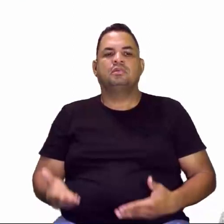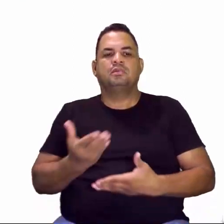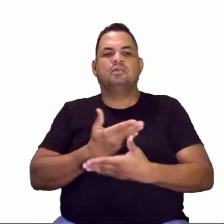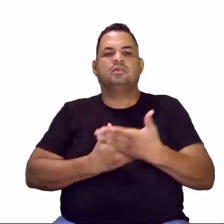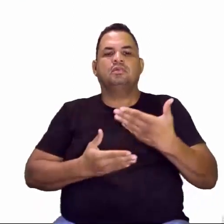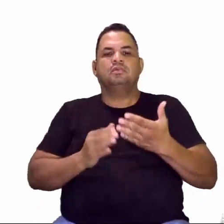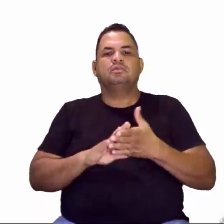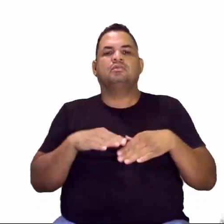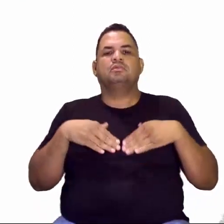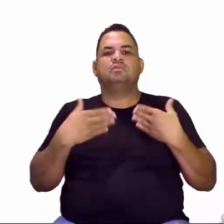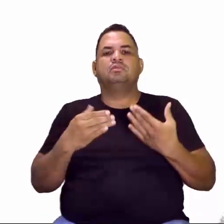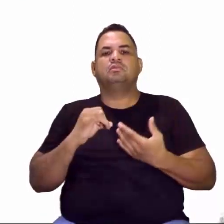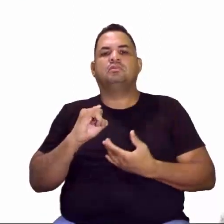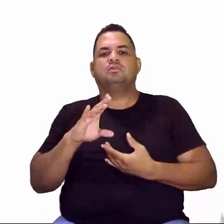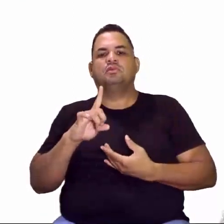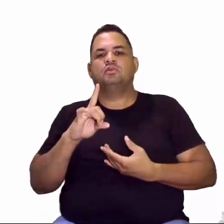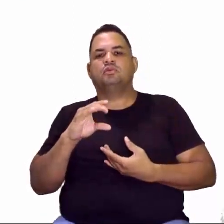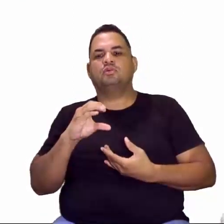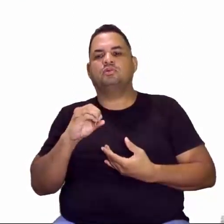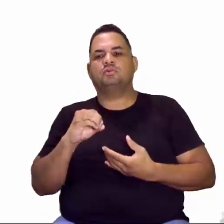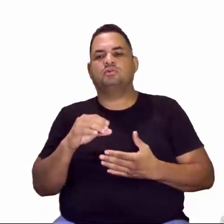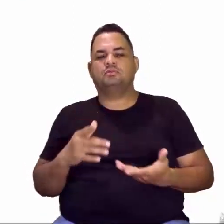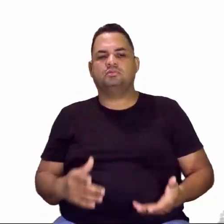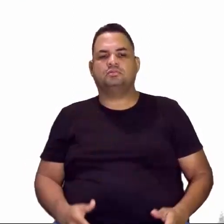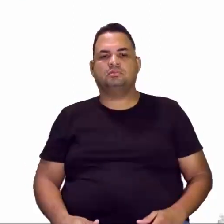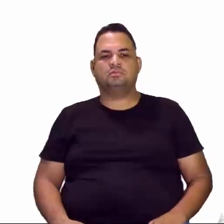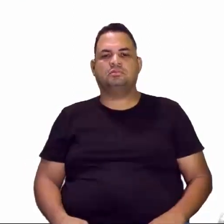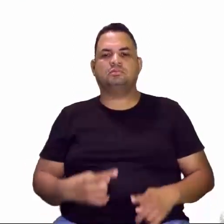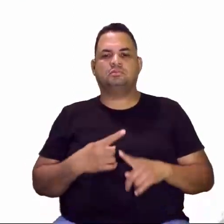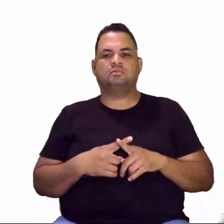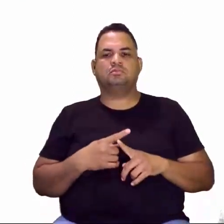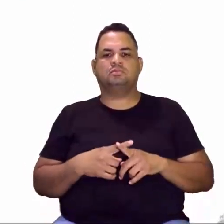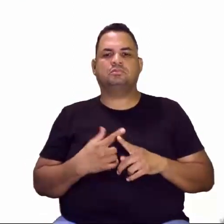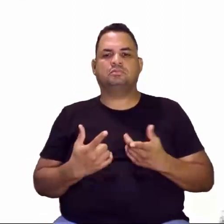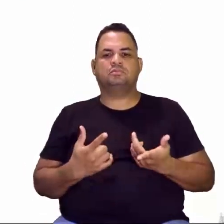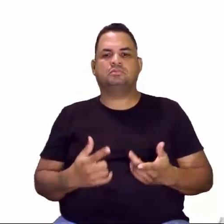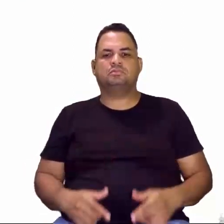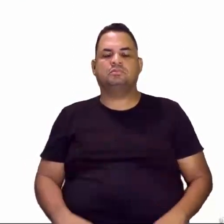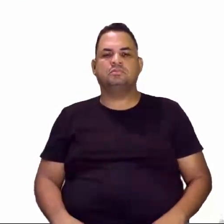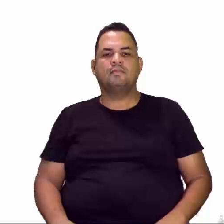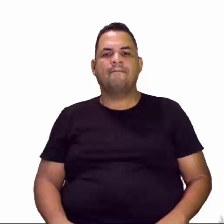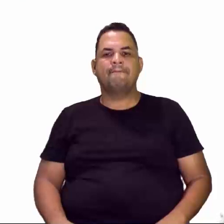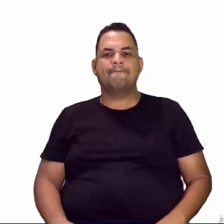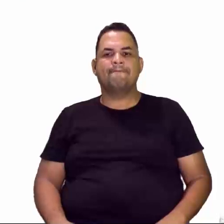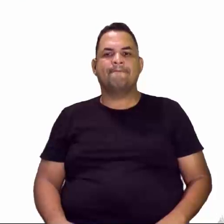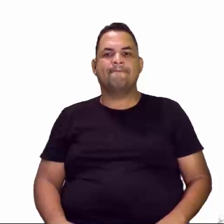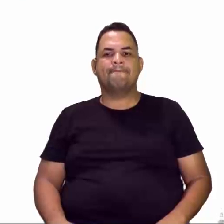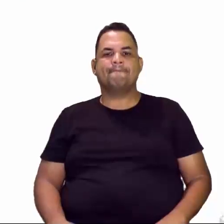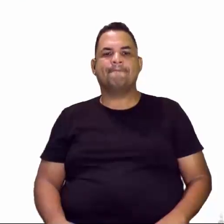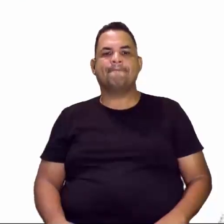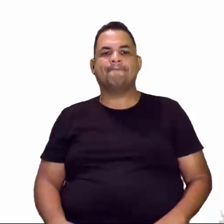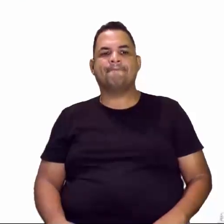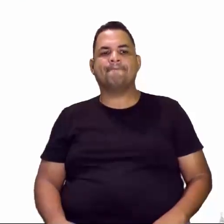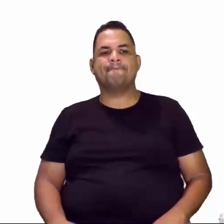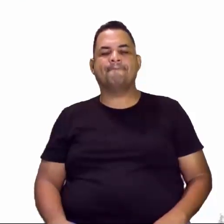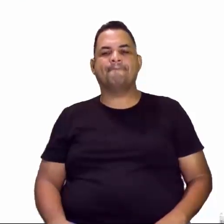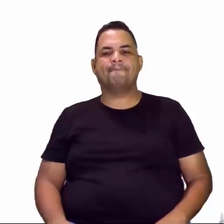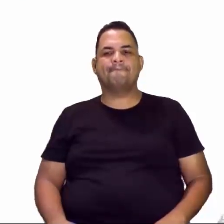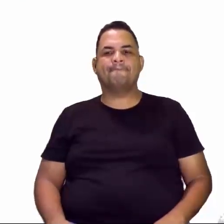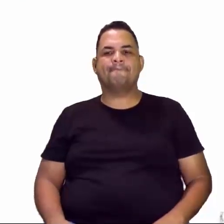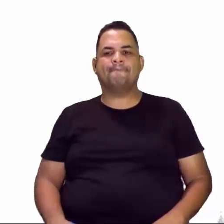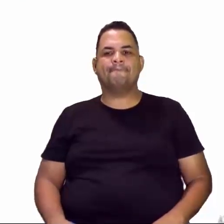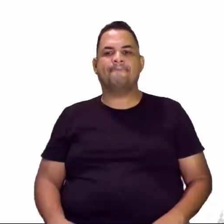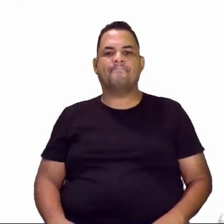com quem? Com o iodo. Iodeto porque ele está na forma de ânion, né? Carga negativa, aí fica